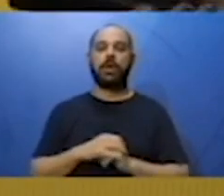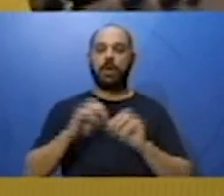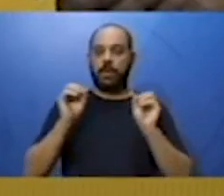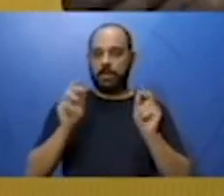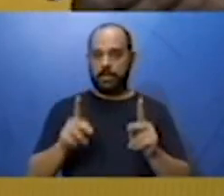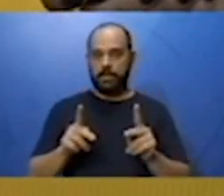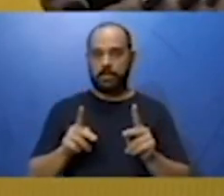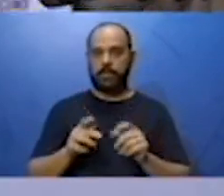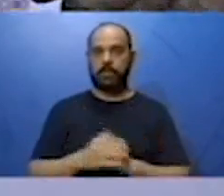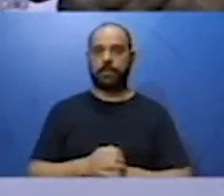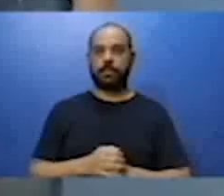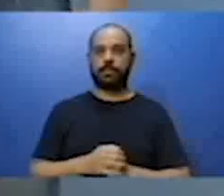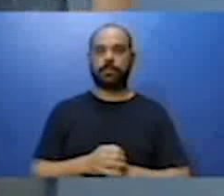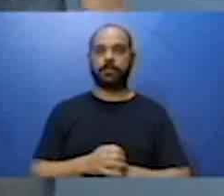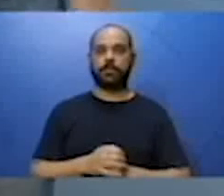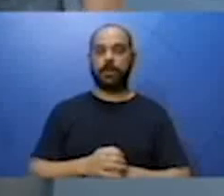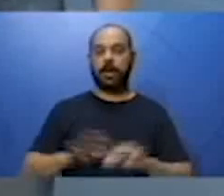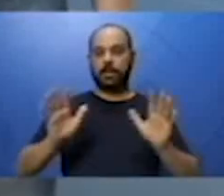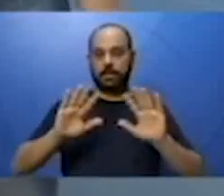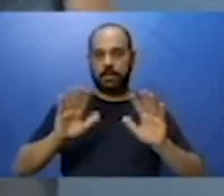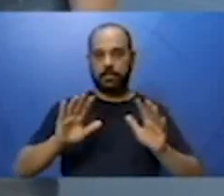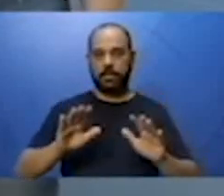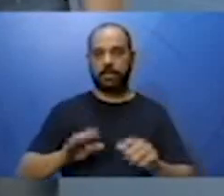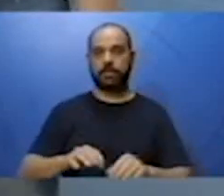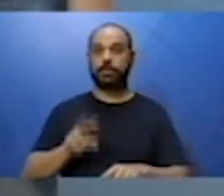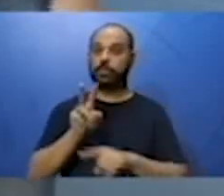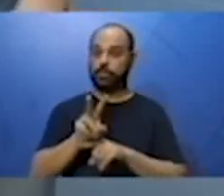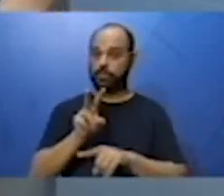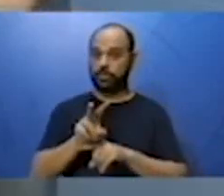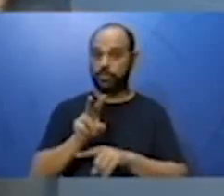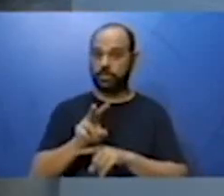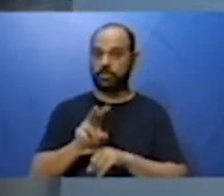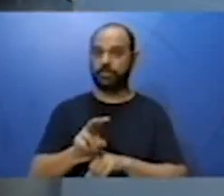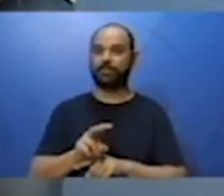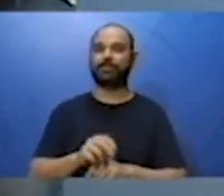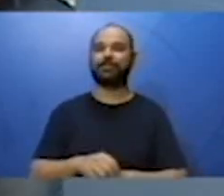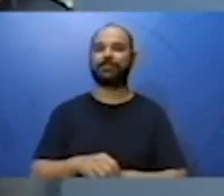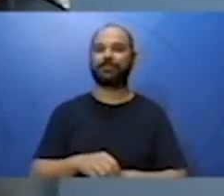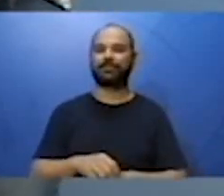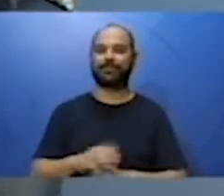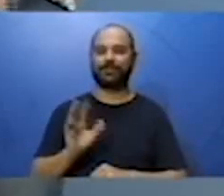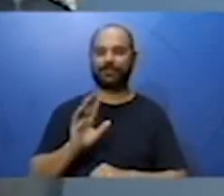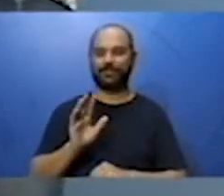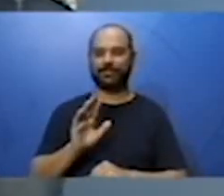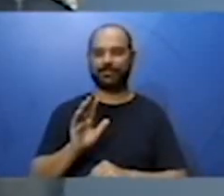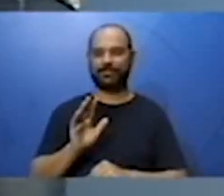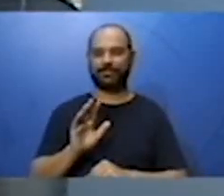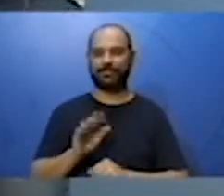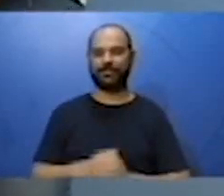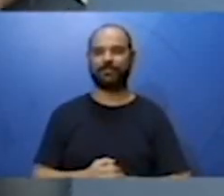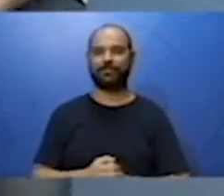bom? Até mais, se cuidem e a gente se vê nos próximos vídeos, tá bom? Tchau!